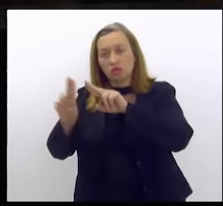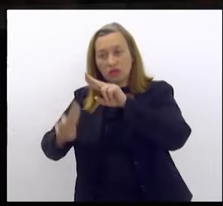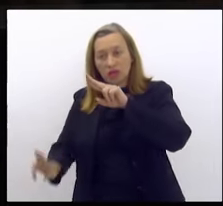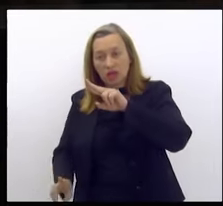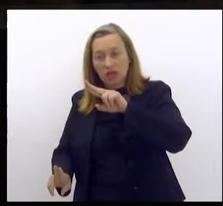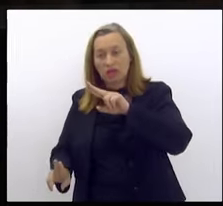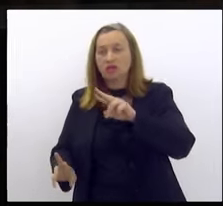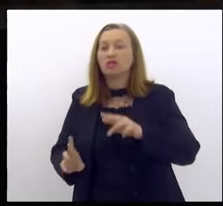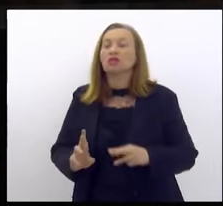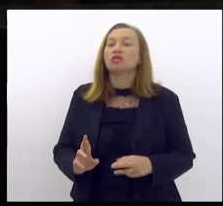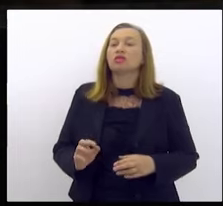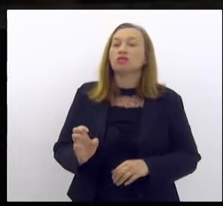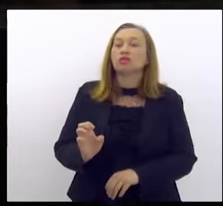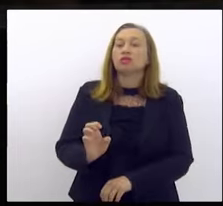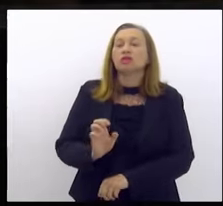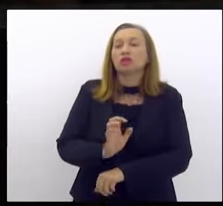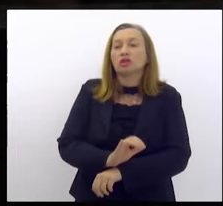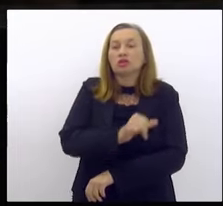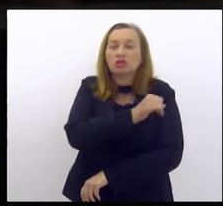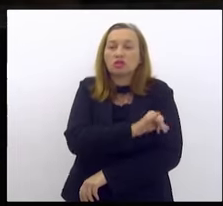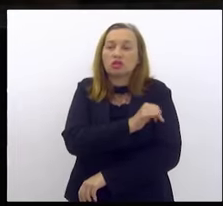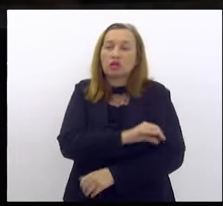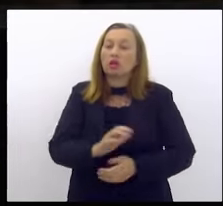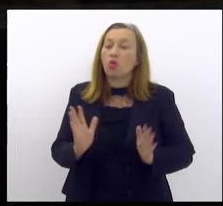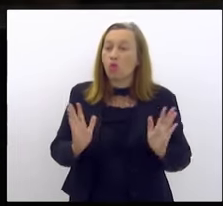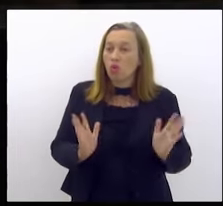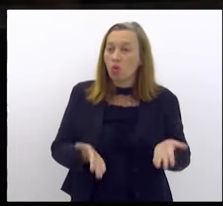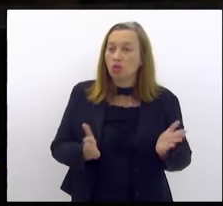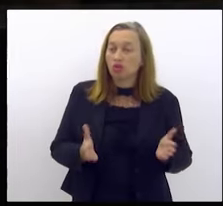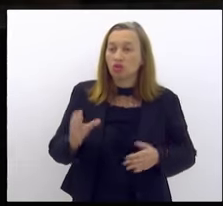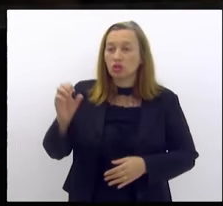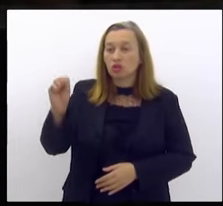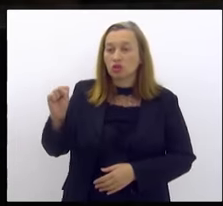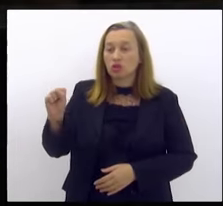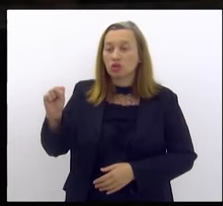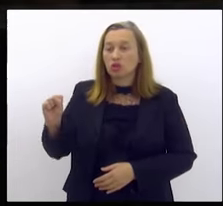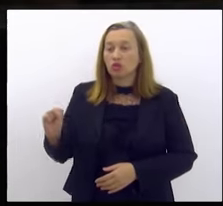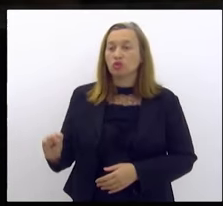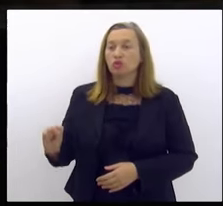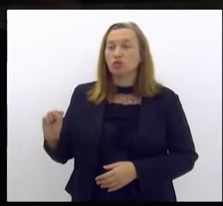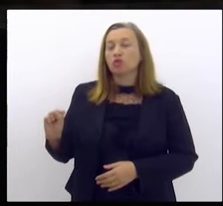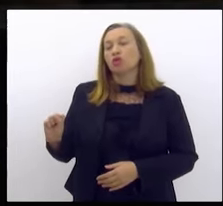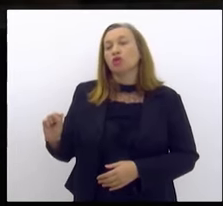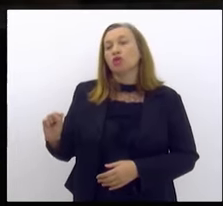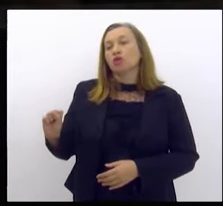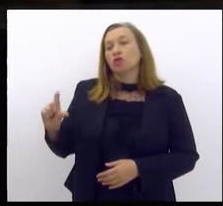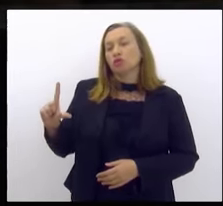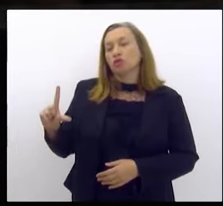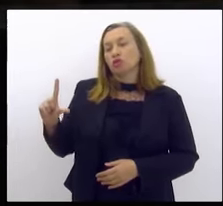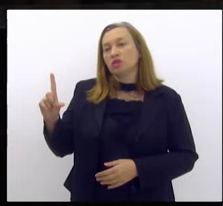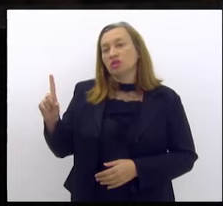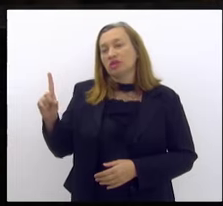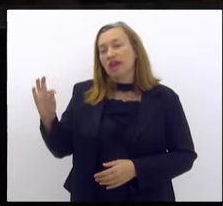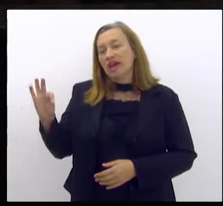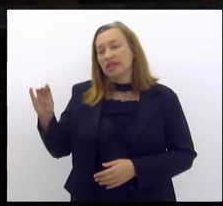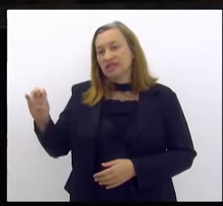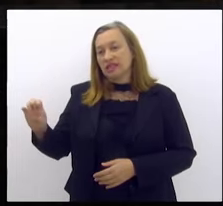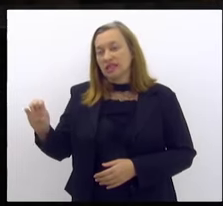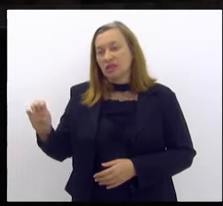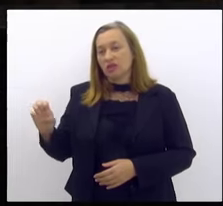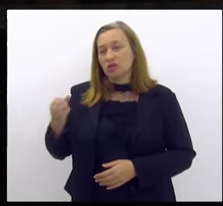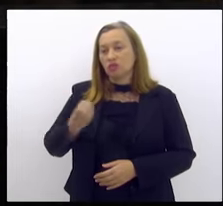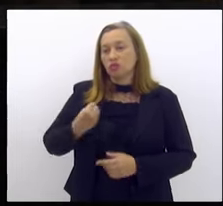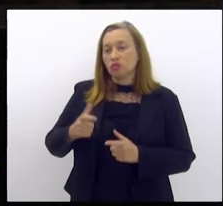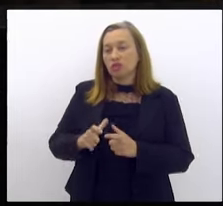Janeiro. E o Rio de Janeiro, hoje, da região sudeste, é o estado com maior índice